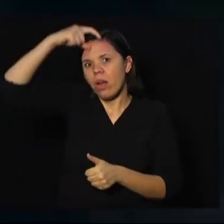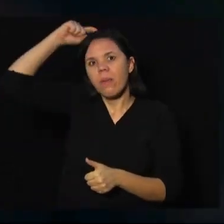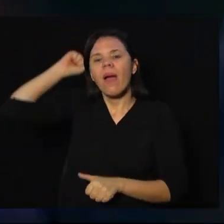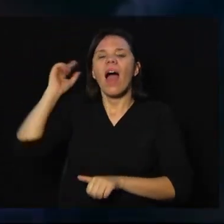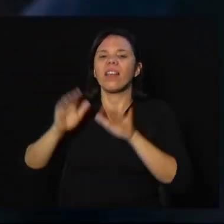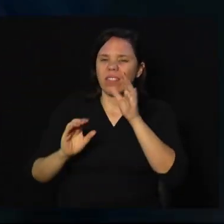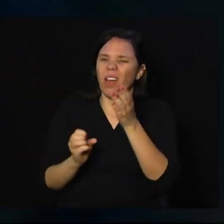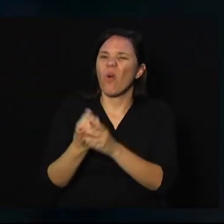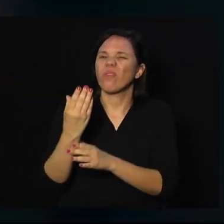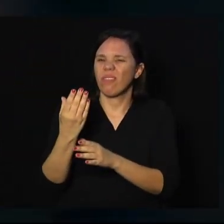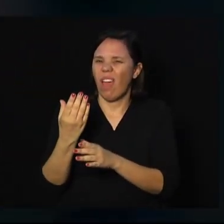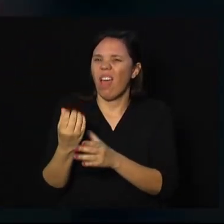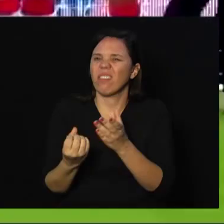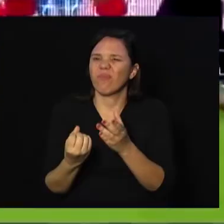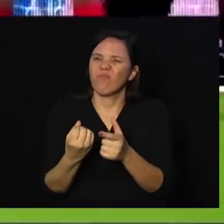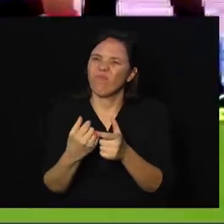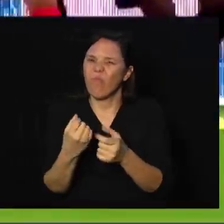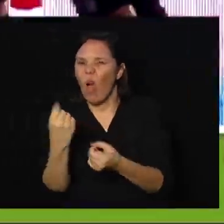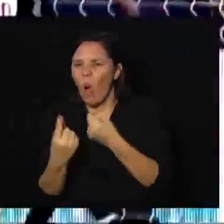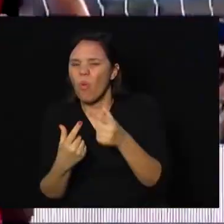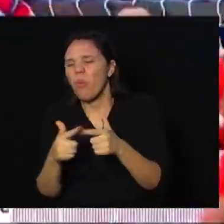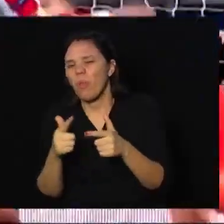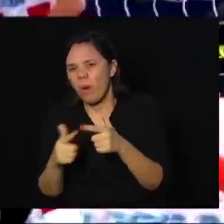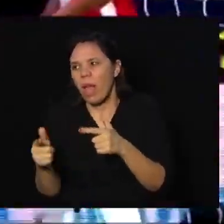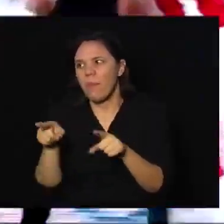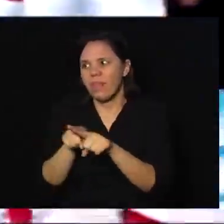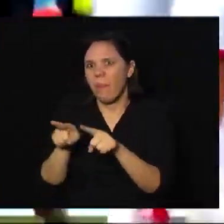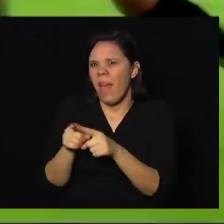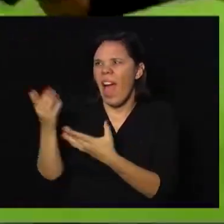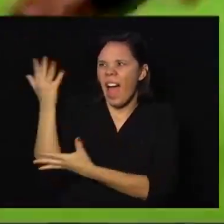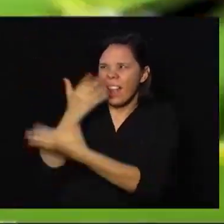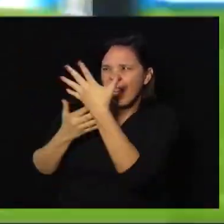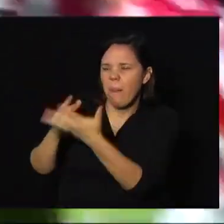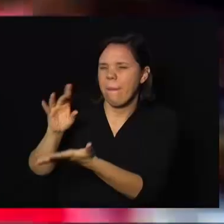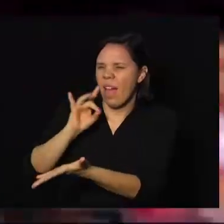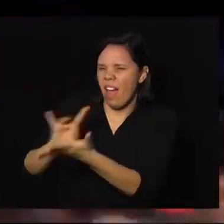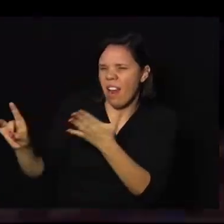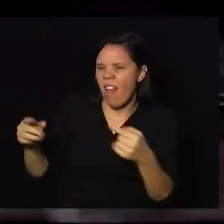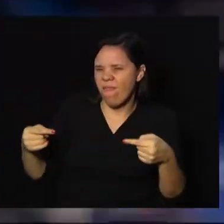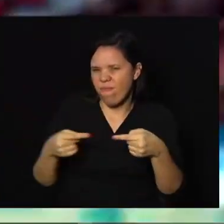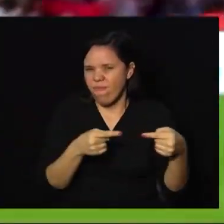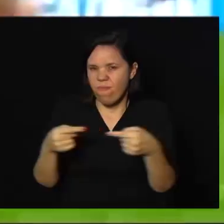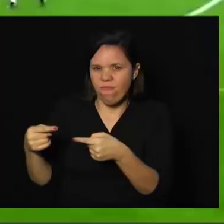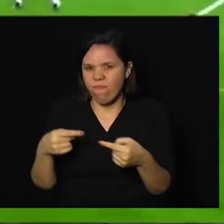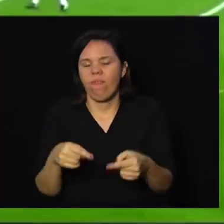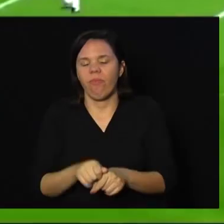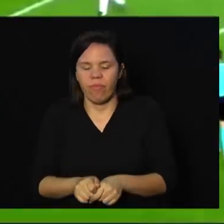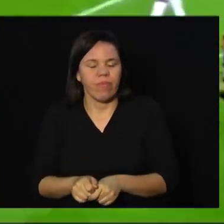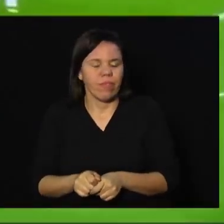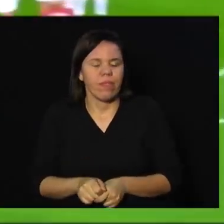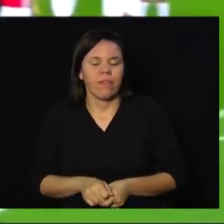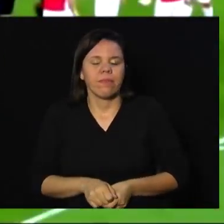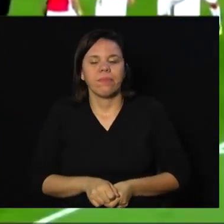algum problema para o adversário. Um pênalti, uma falta na entrada da área que sempre, né, acaba complicando,